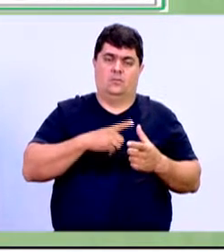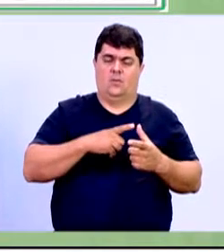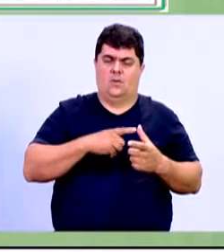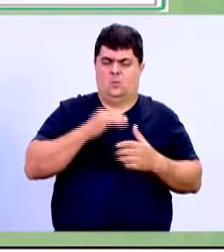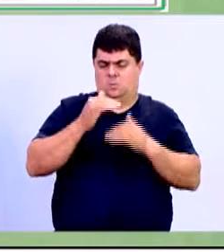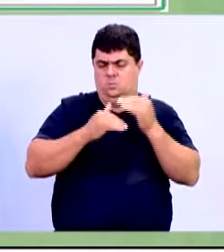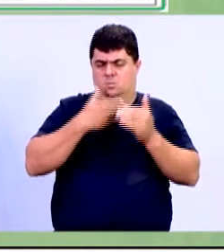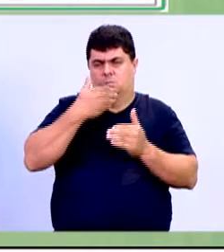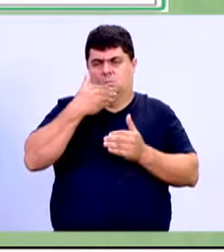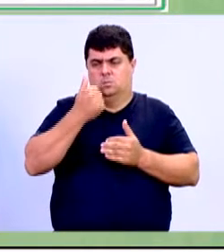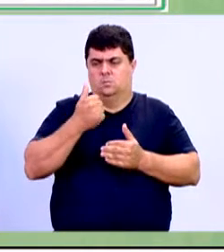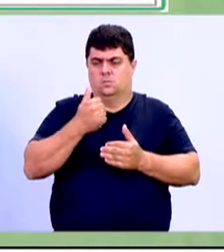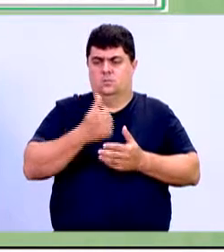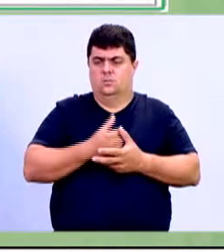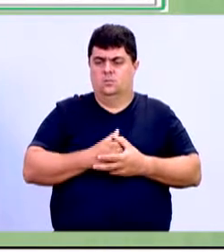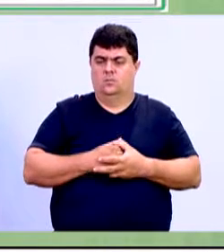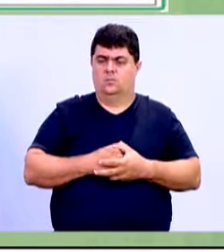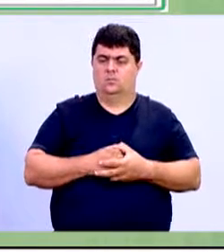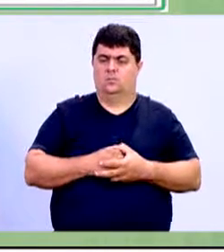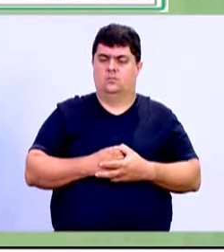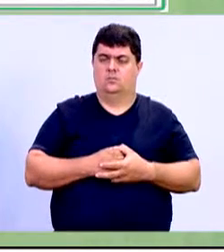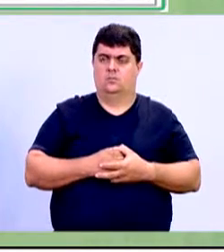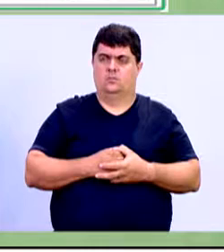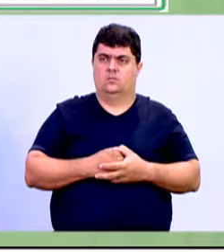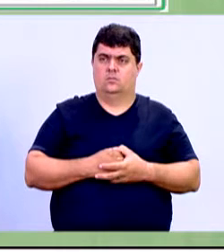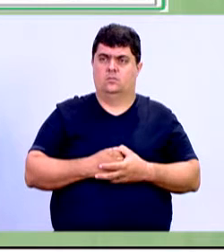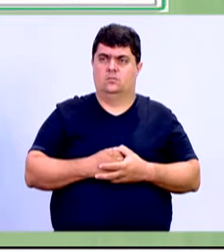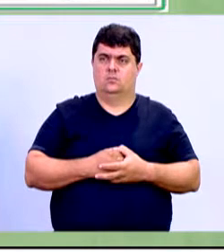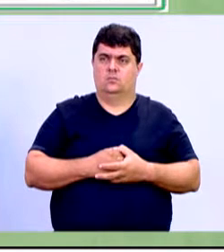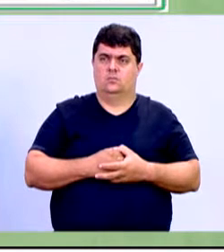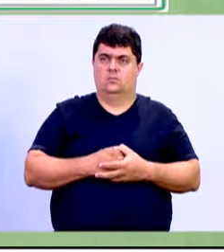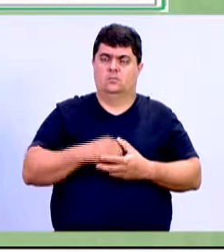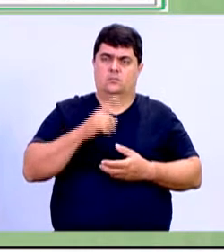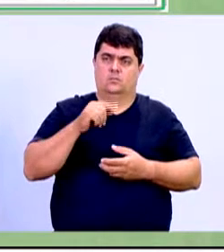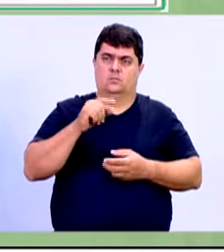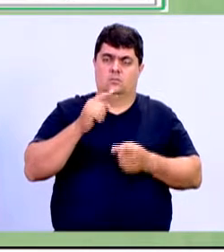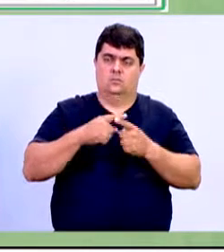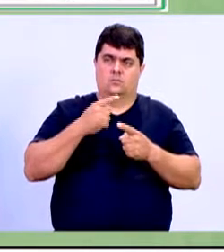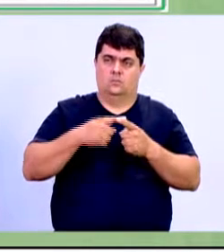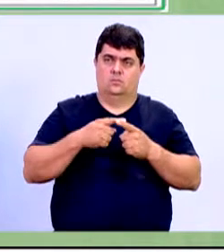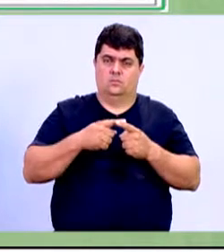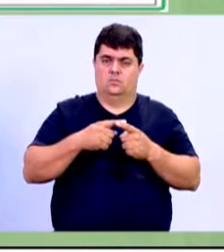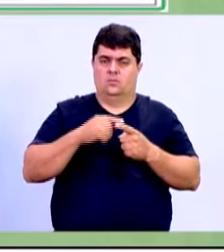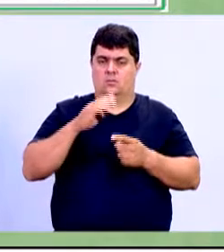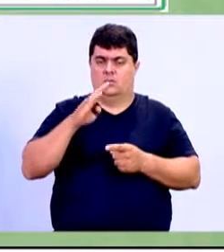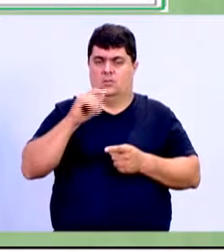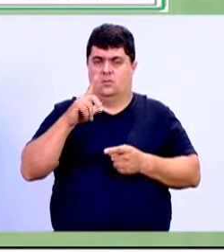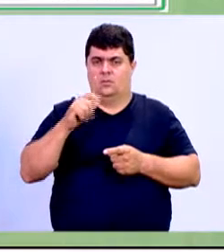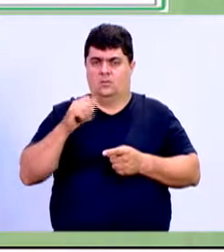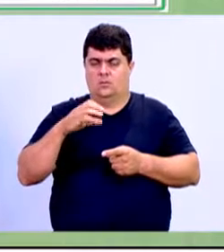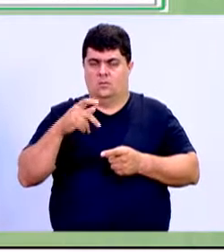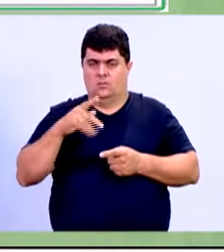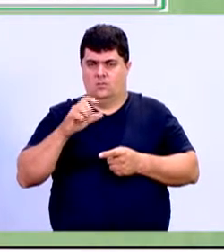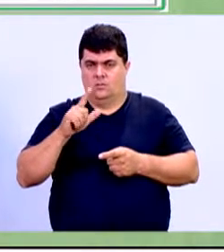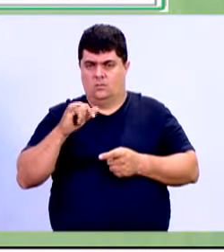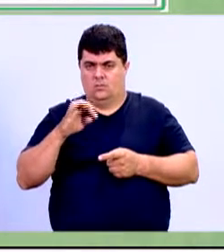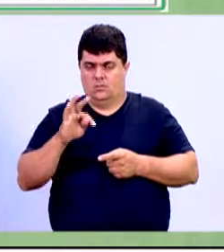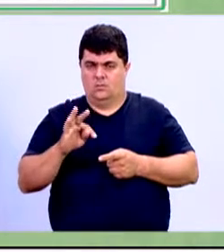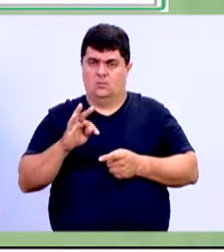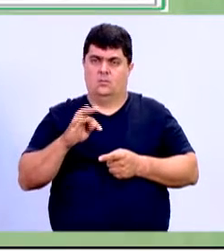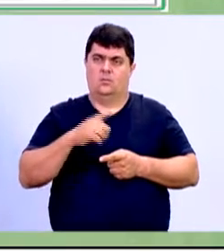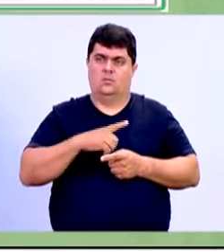avanços, das grandes questões que a Palo Alto resolve é que a blacklist, ou seja, os sites